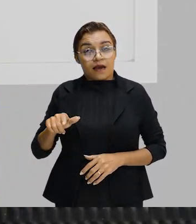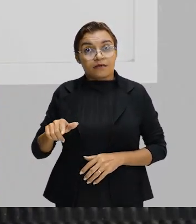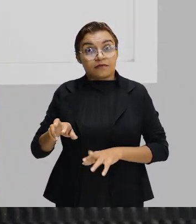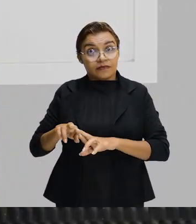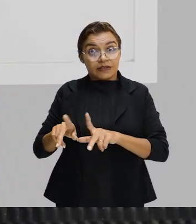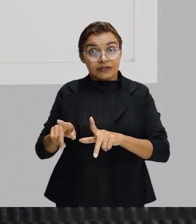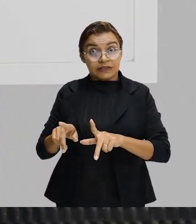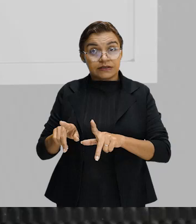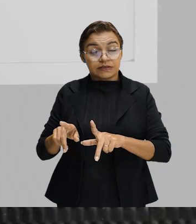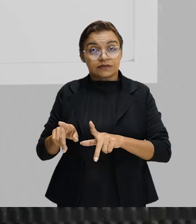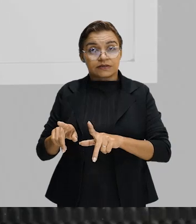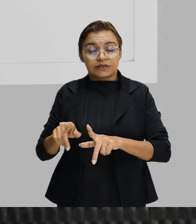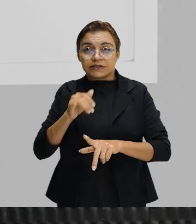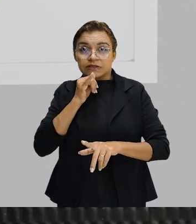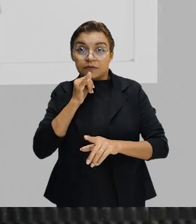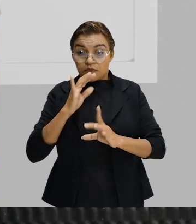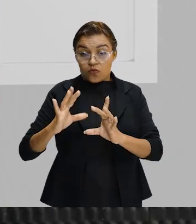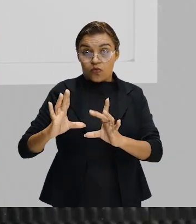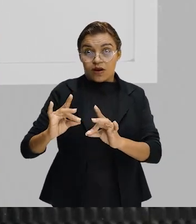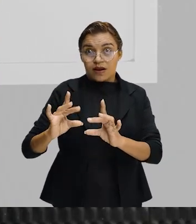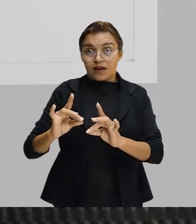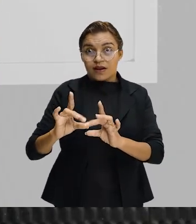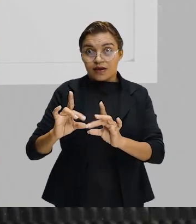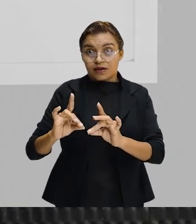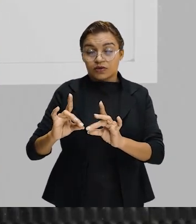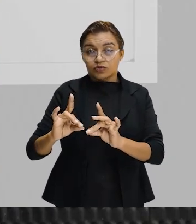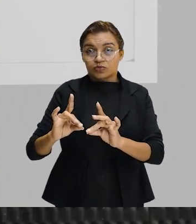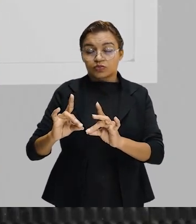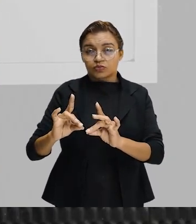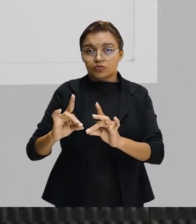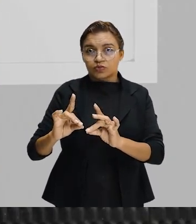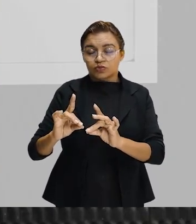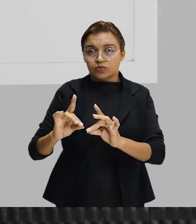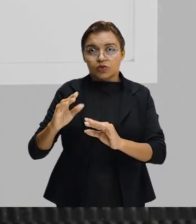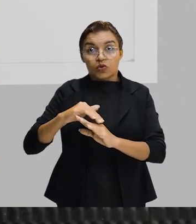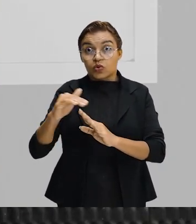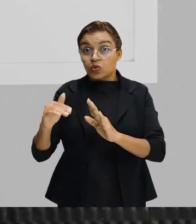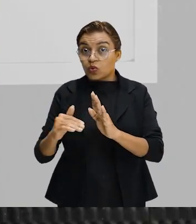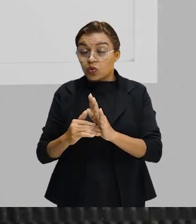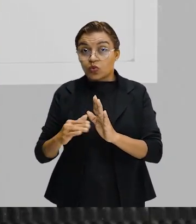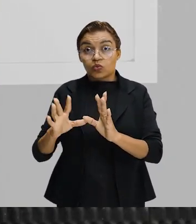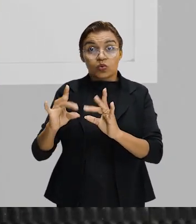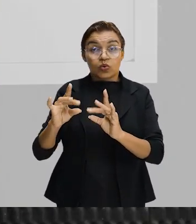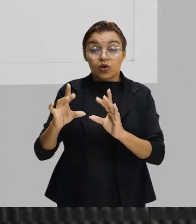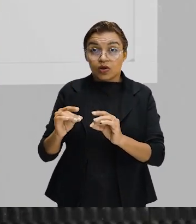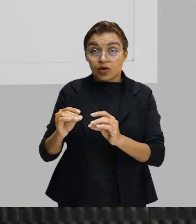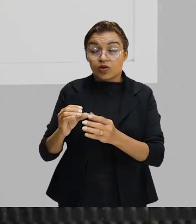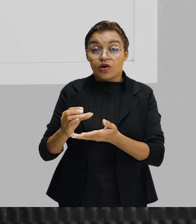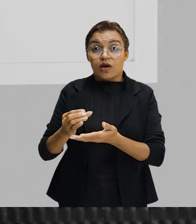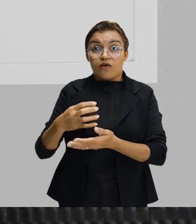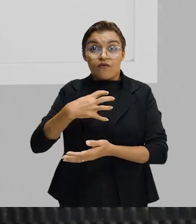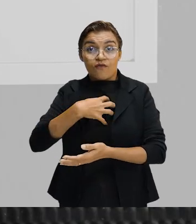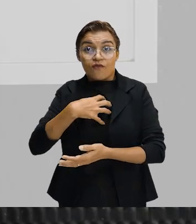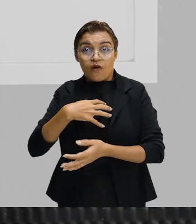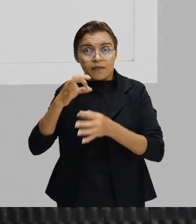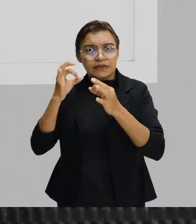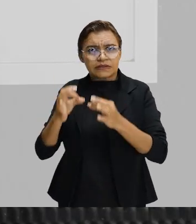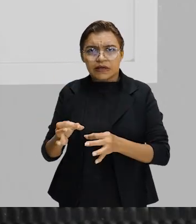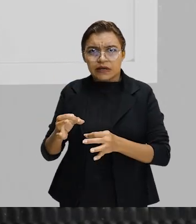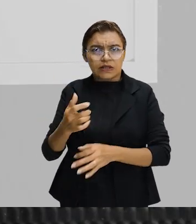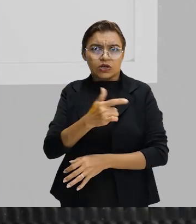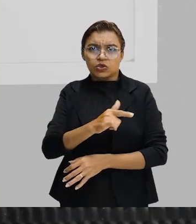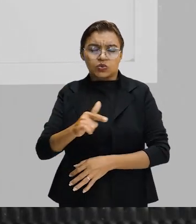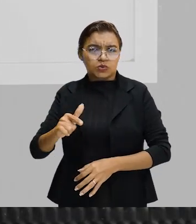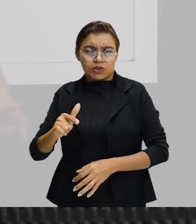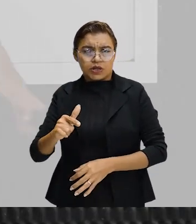diferenciar. No caso do líquido, todo líquido ele não tem forma definida. Ele toma a